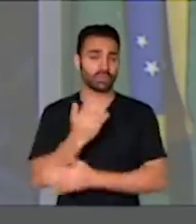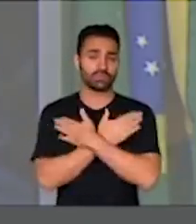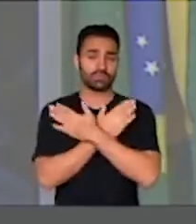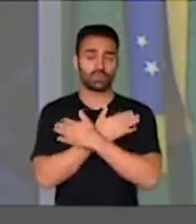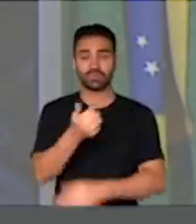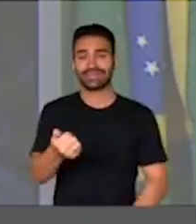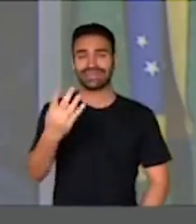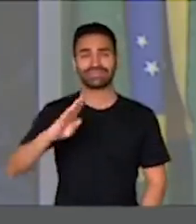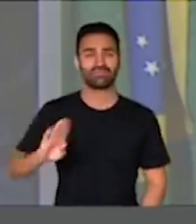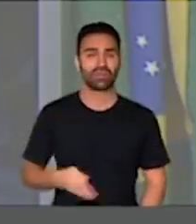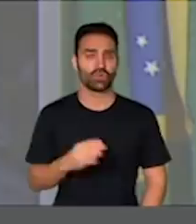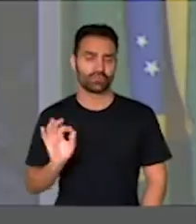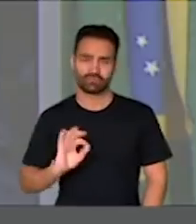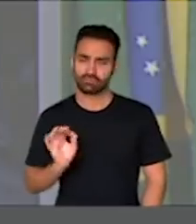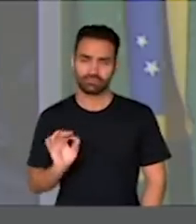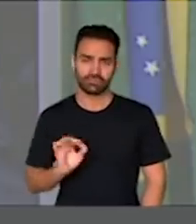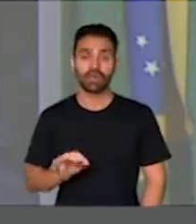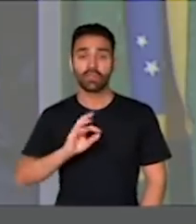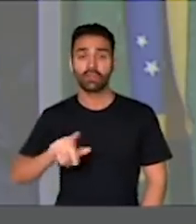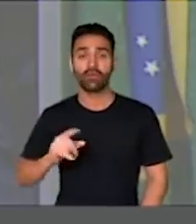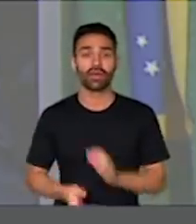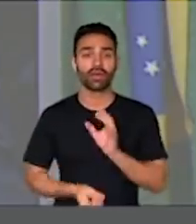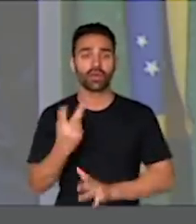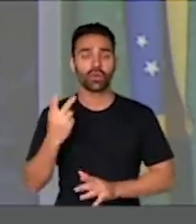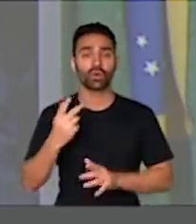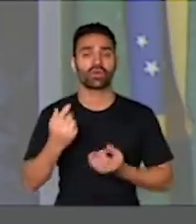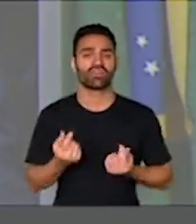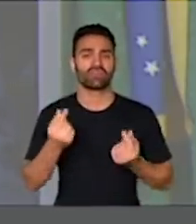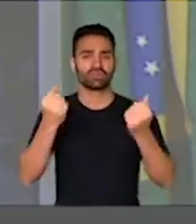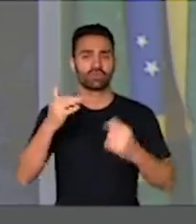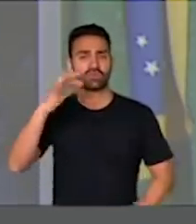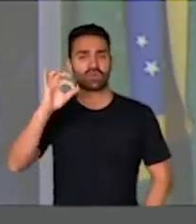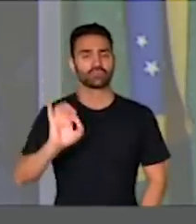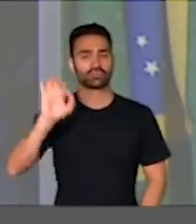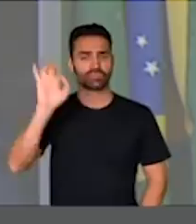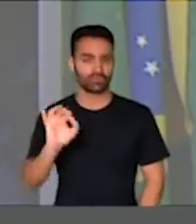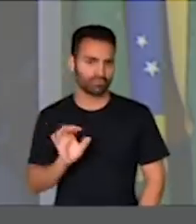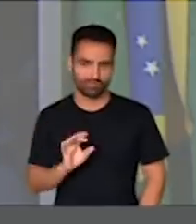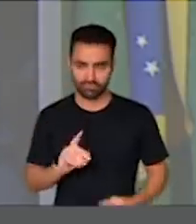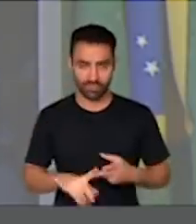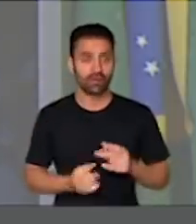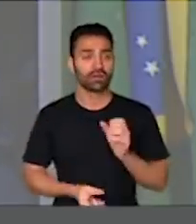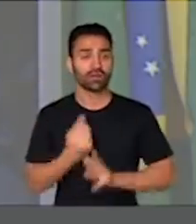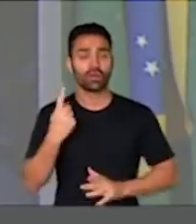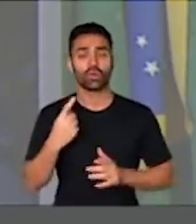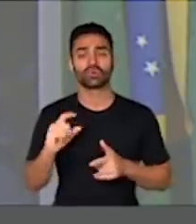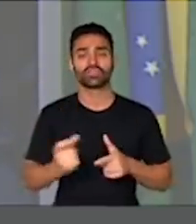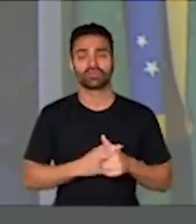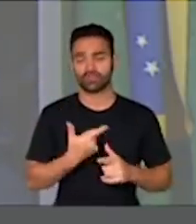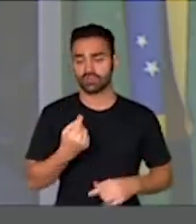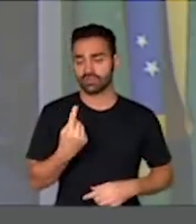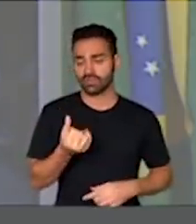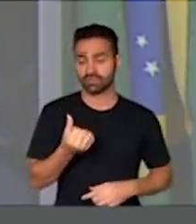13 milhões não é a política que eu queria a inflação de 10% não é a política que criou um défice em 2016